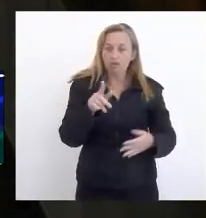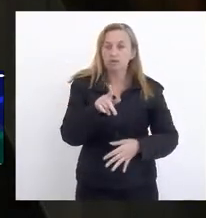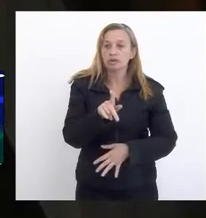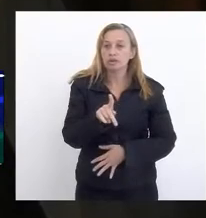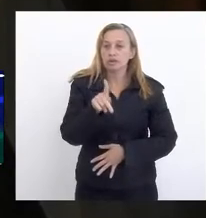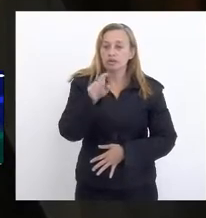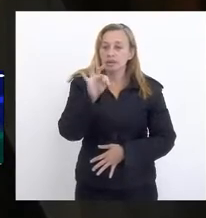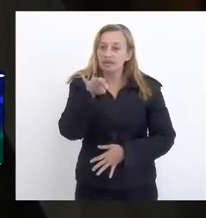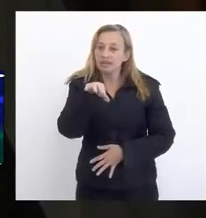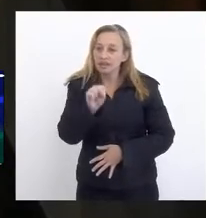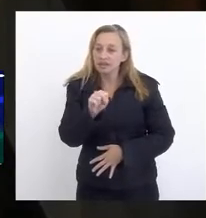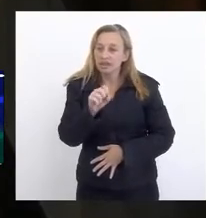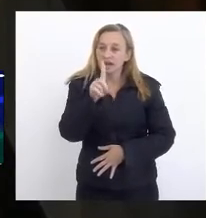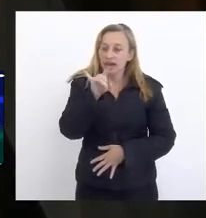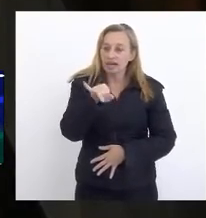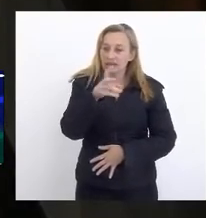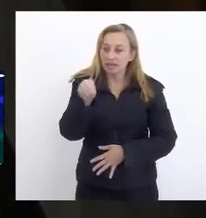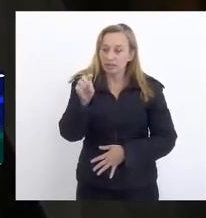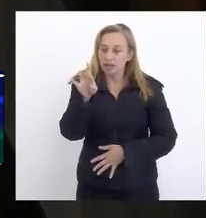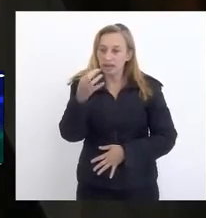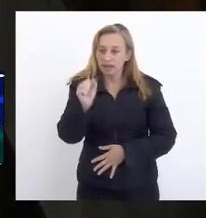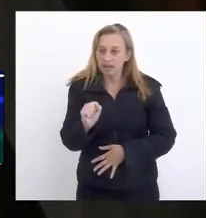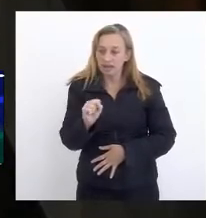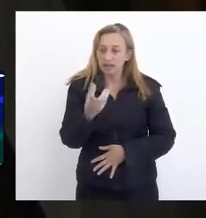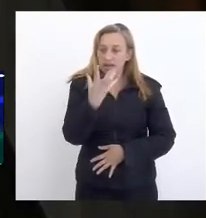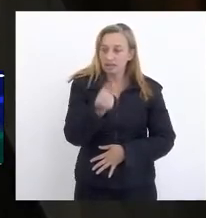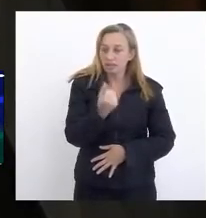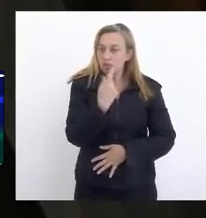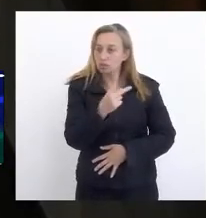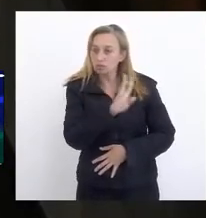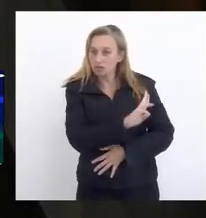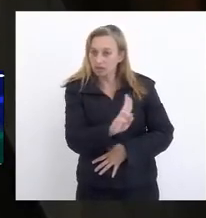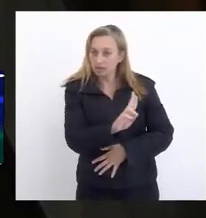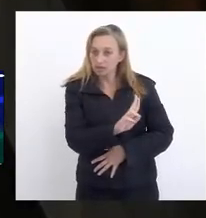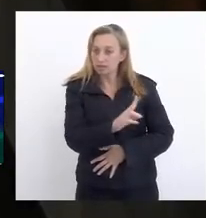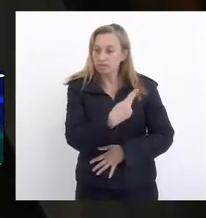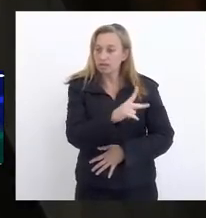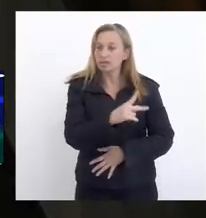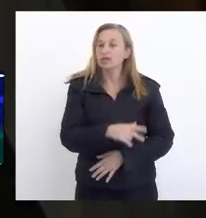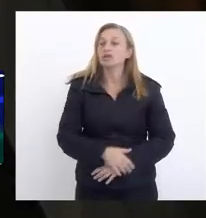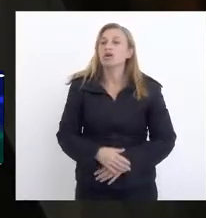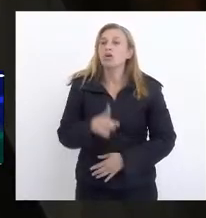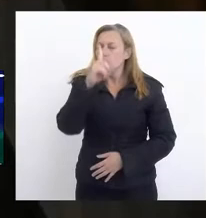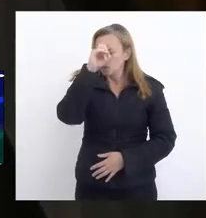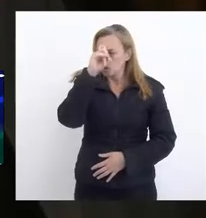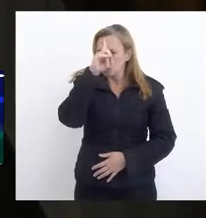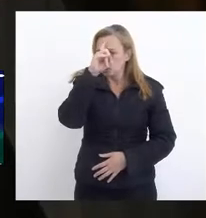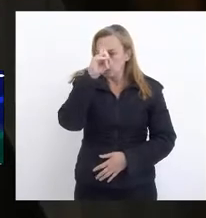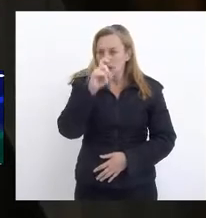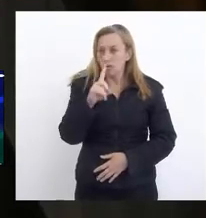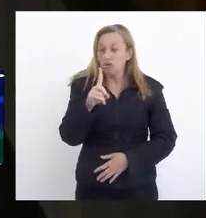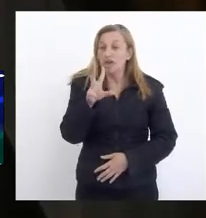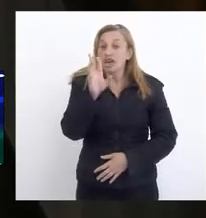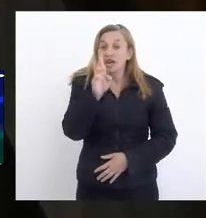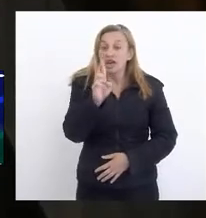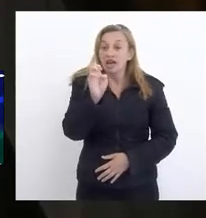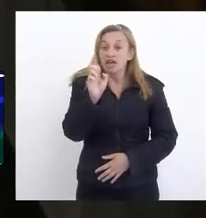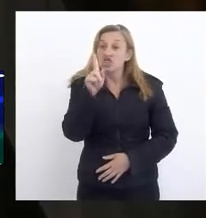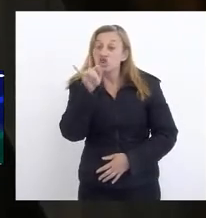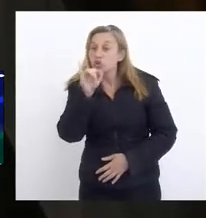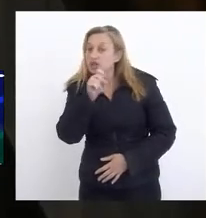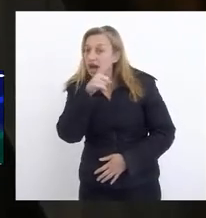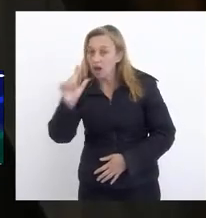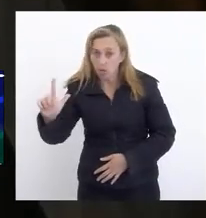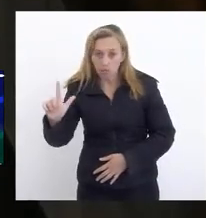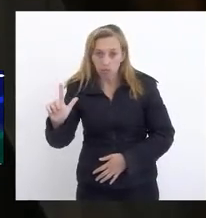pedetista, Adão Pereira Nunes, recebeu o nome dele. É um hospital regional, não é